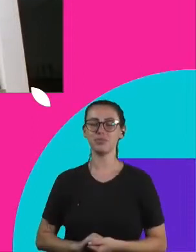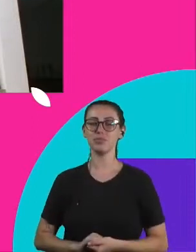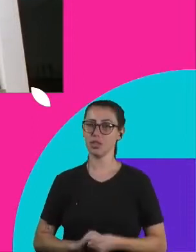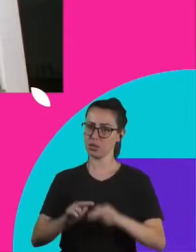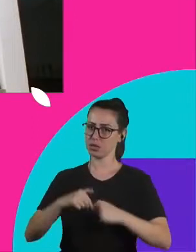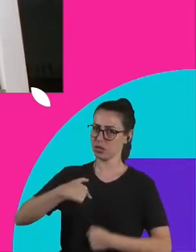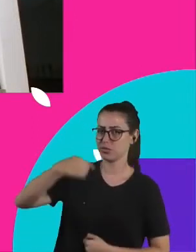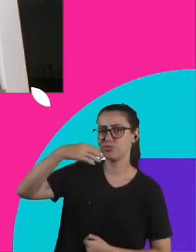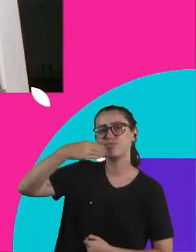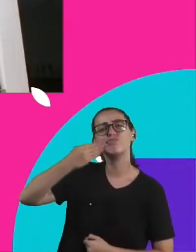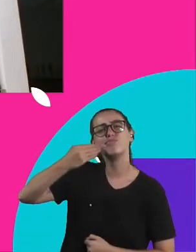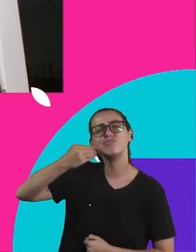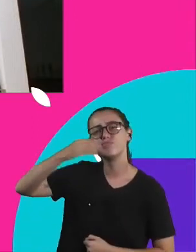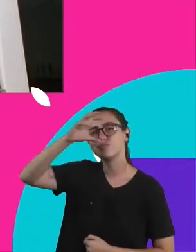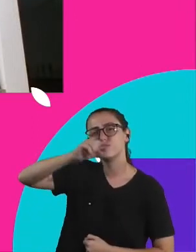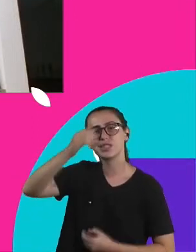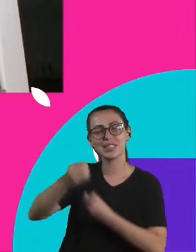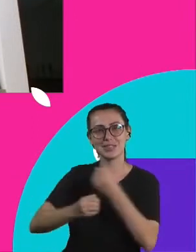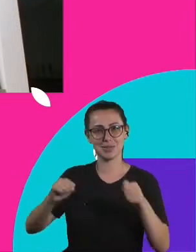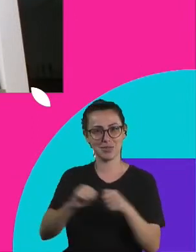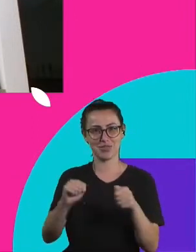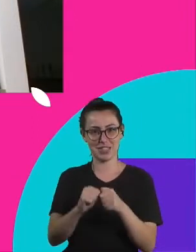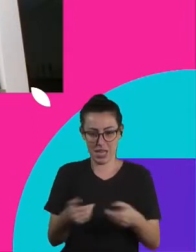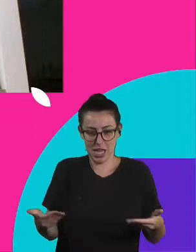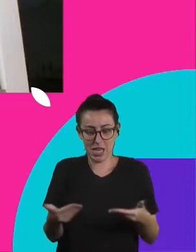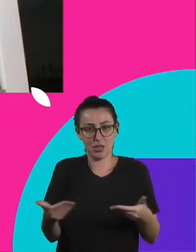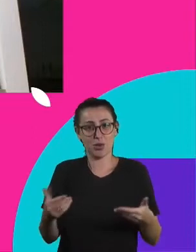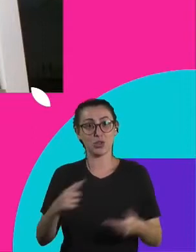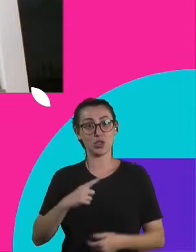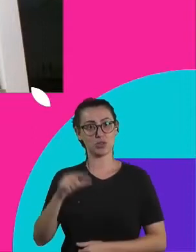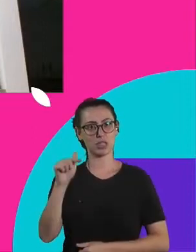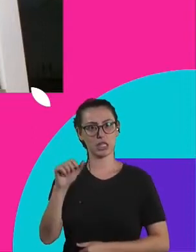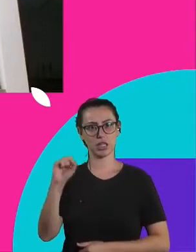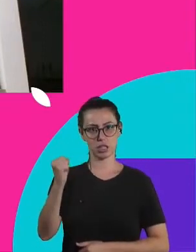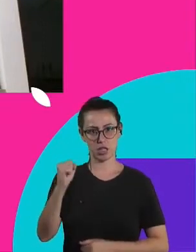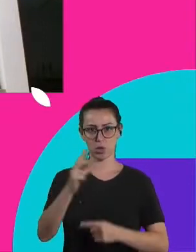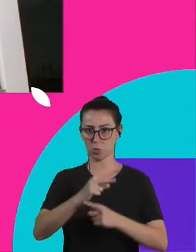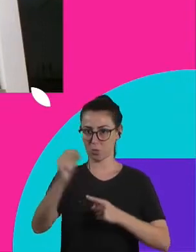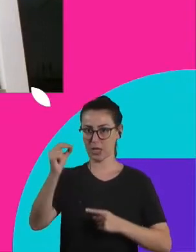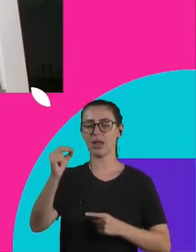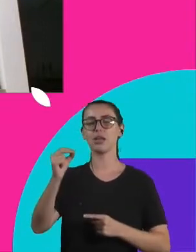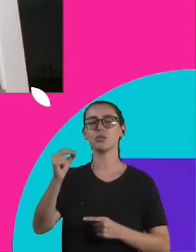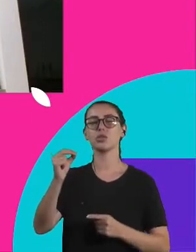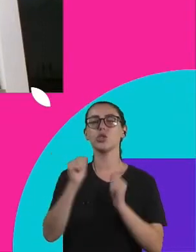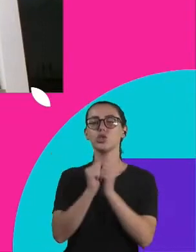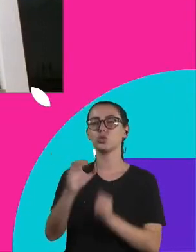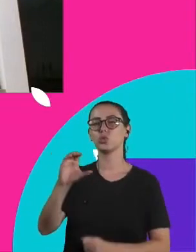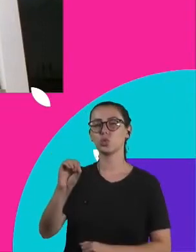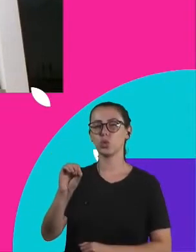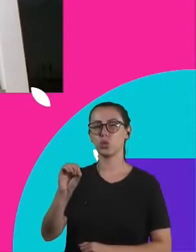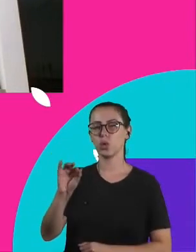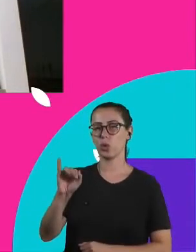acho que hoje o que eu faço, seja em todos os 78 prêmios que eu ganhei esse ano, em nome da CUFA, em nome da Road, ou agora o Prêmio Schwab,